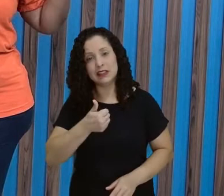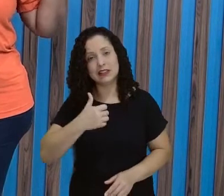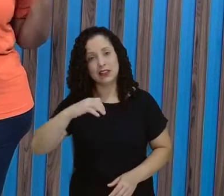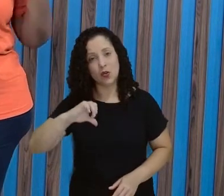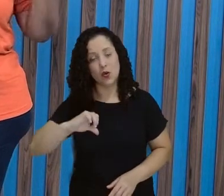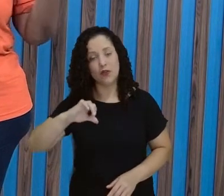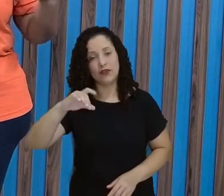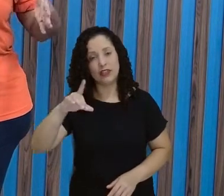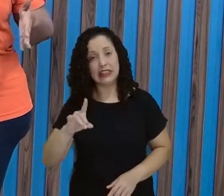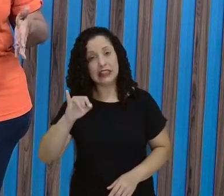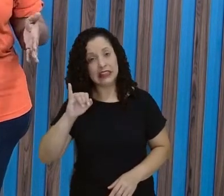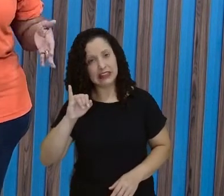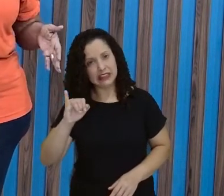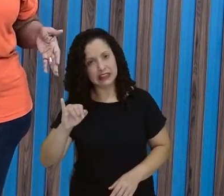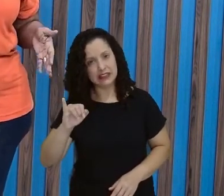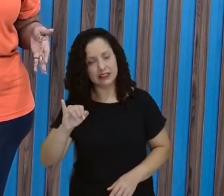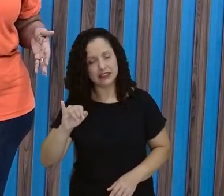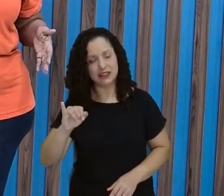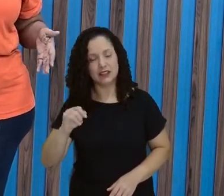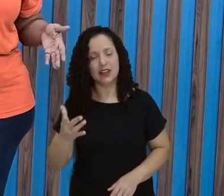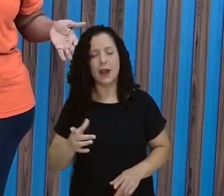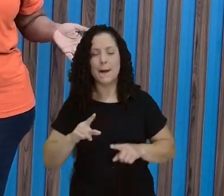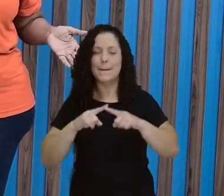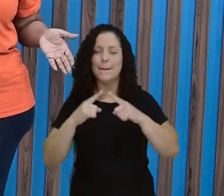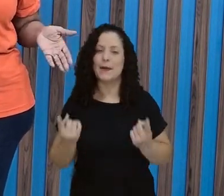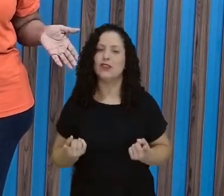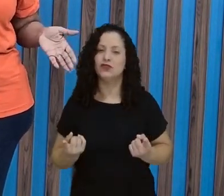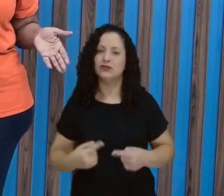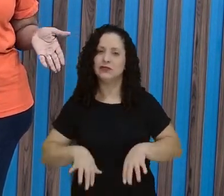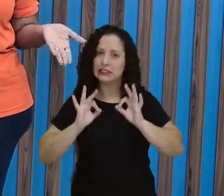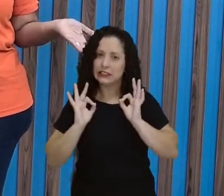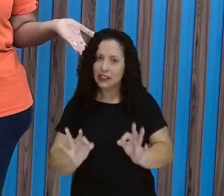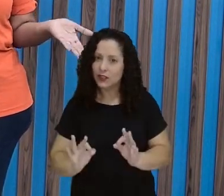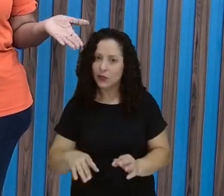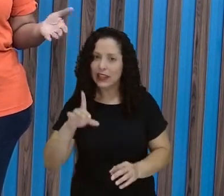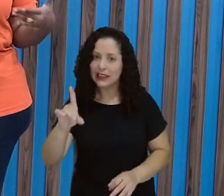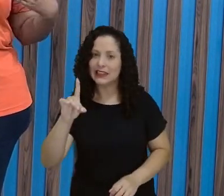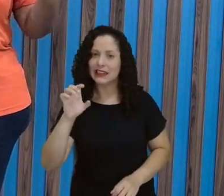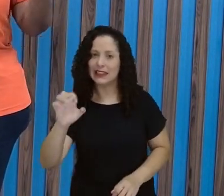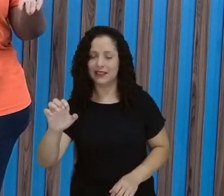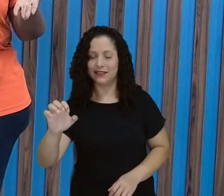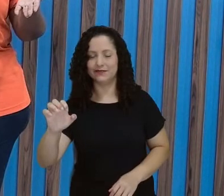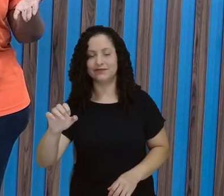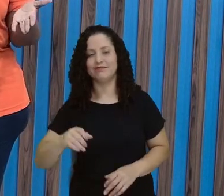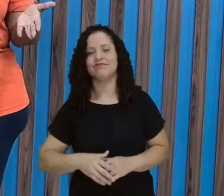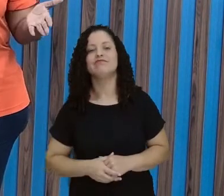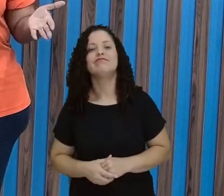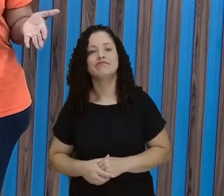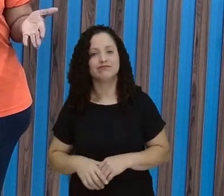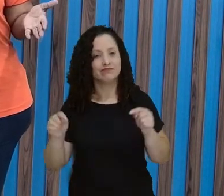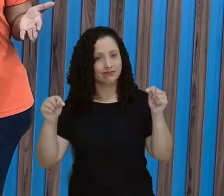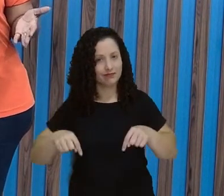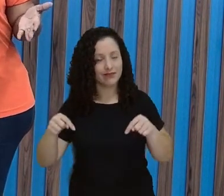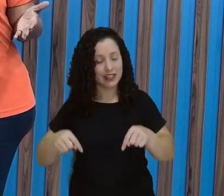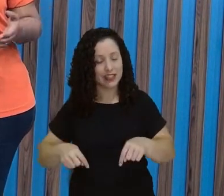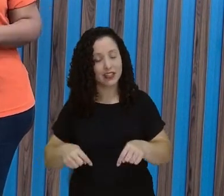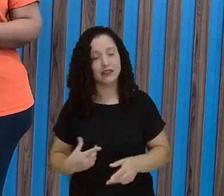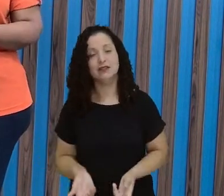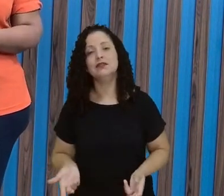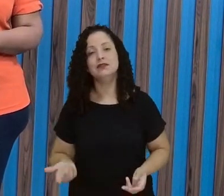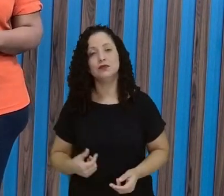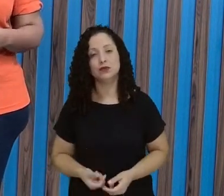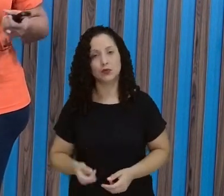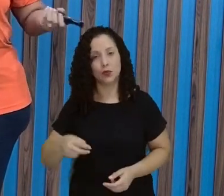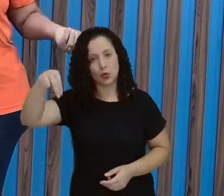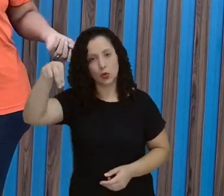a gente fala de, principalmente a gente aqui do Nordeste, a gente aqui do Recife, não é assim? A gente fala assim, 19 de setembro. Aí